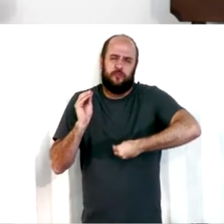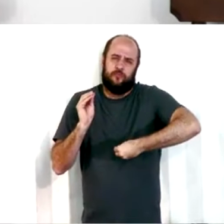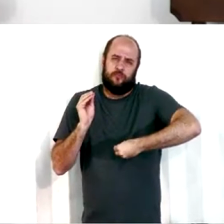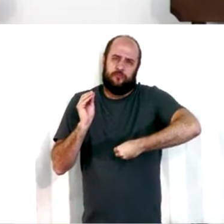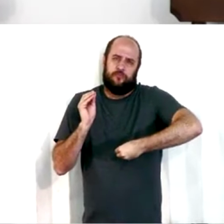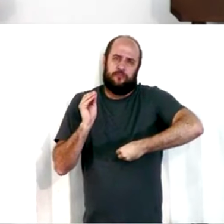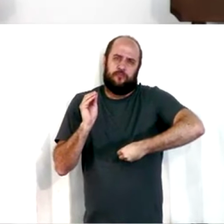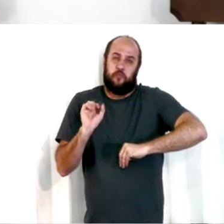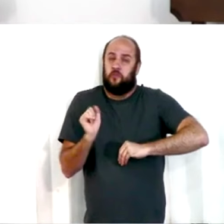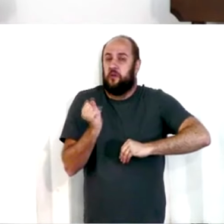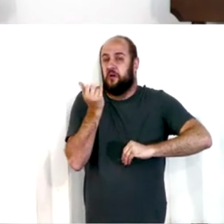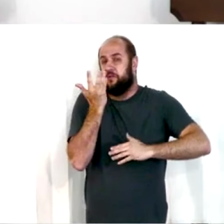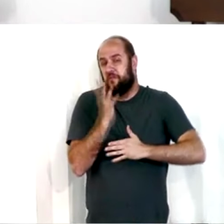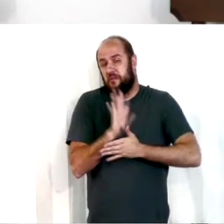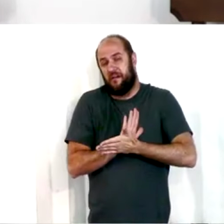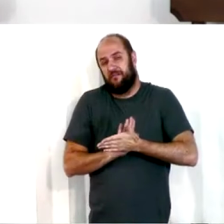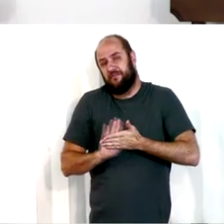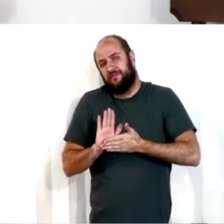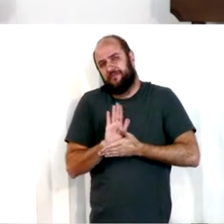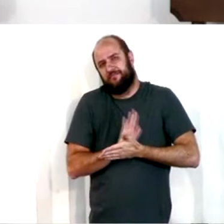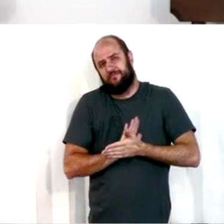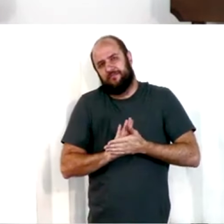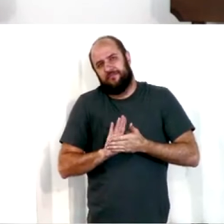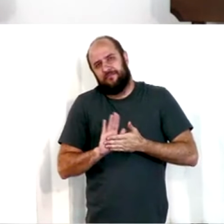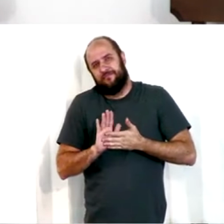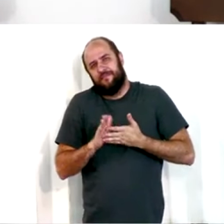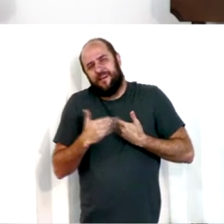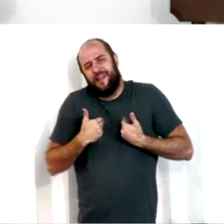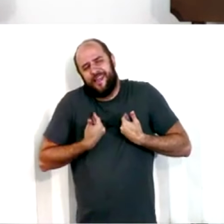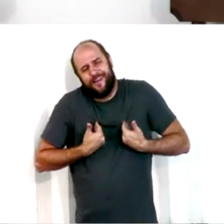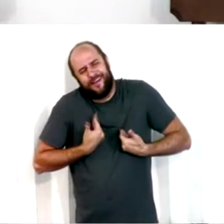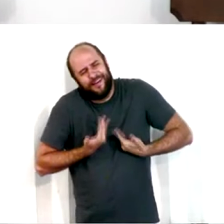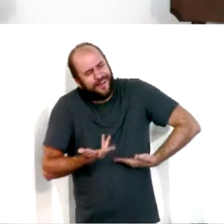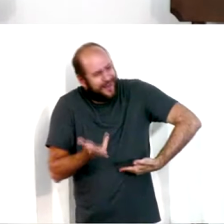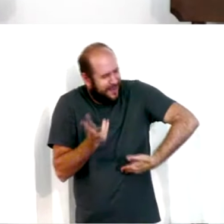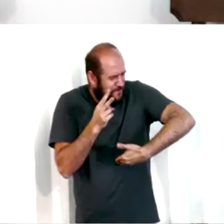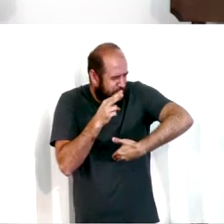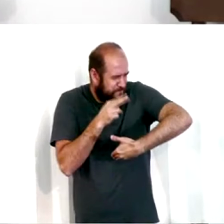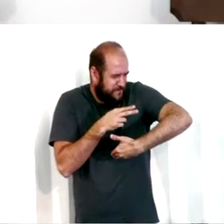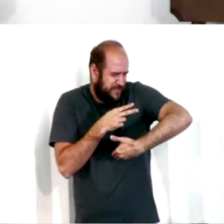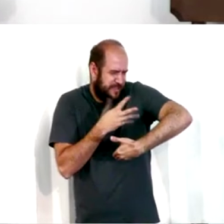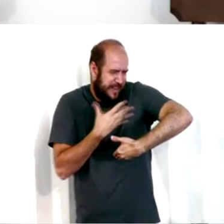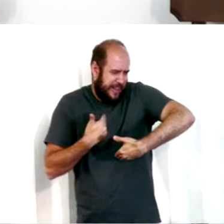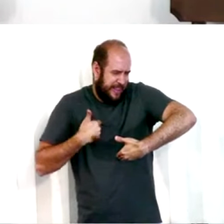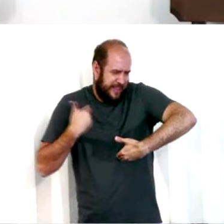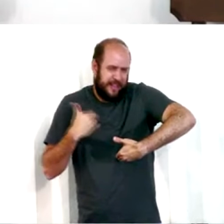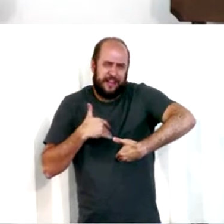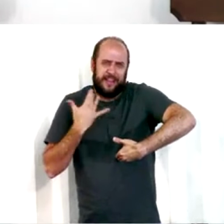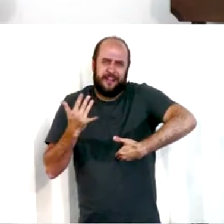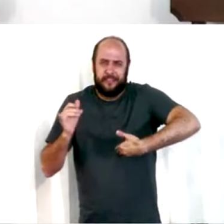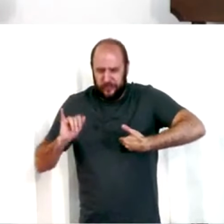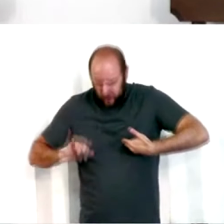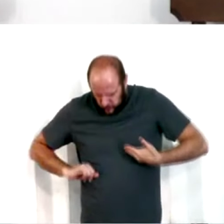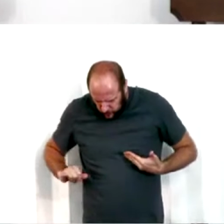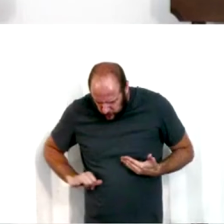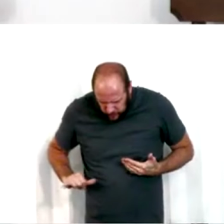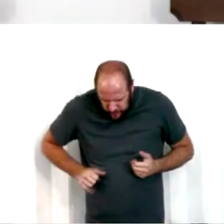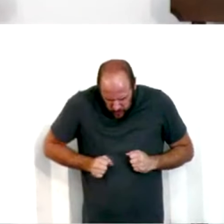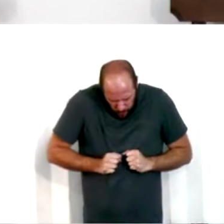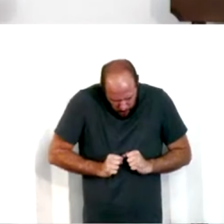nem aconteceu. Ela se alegra de ver aquele bebê. E as dores de parto parece